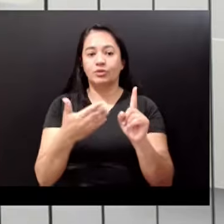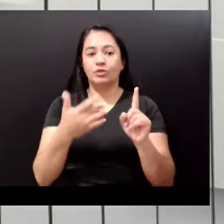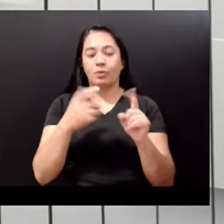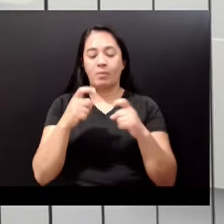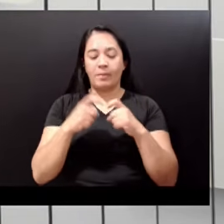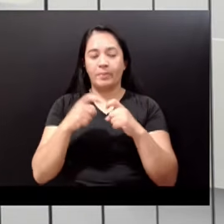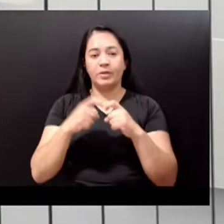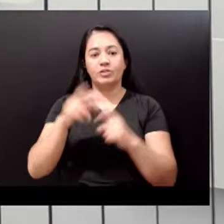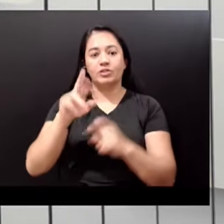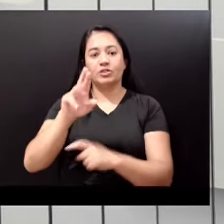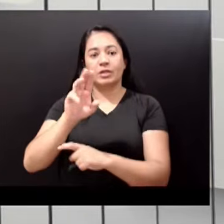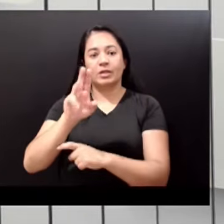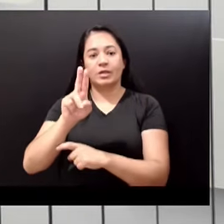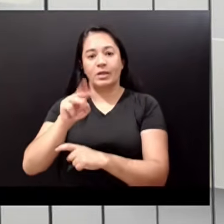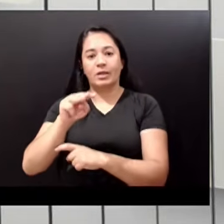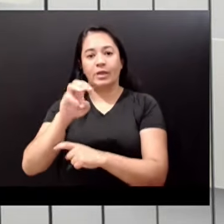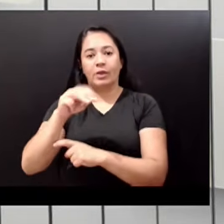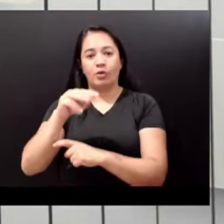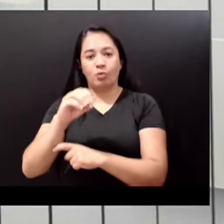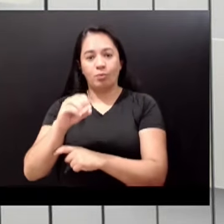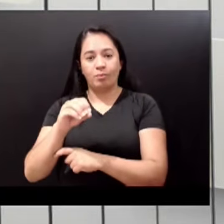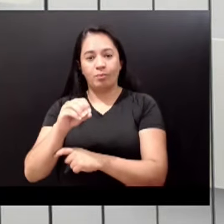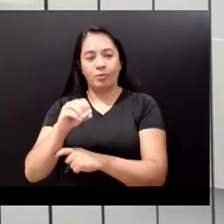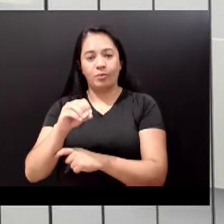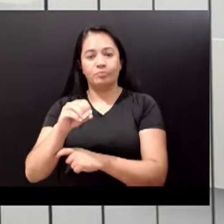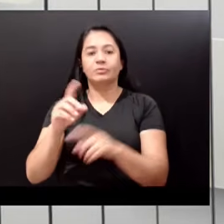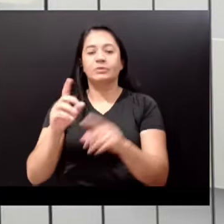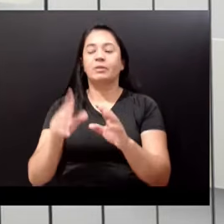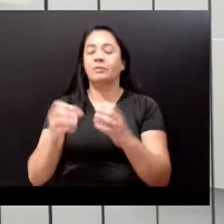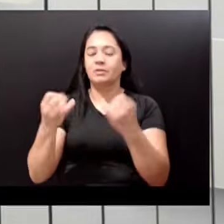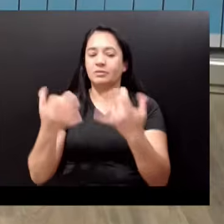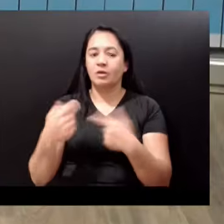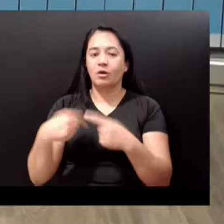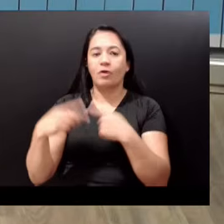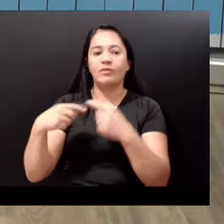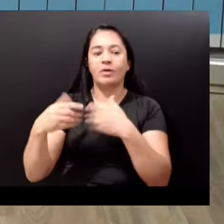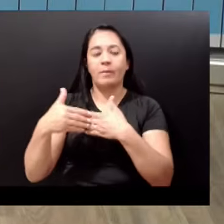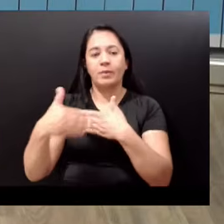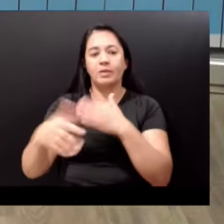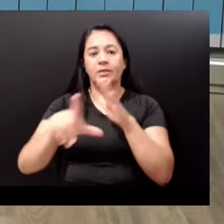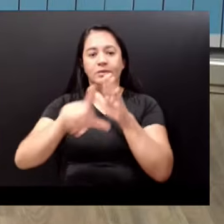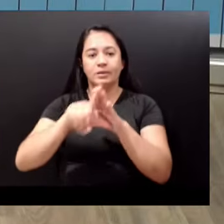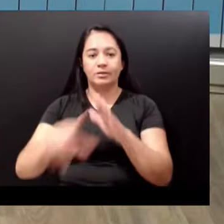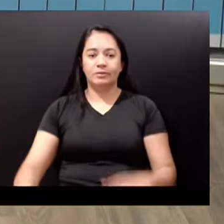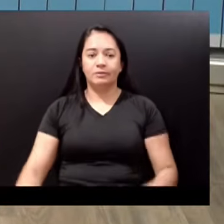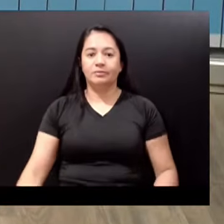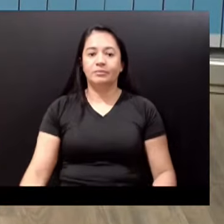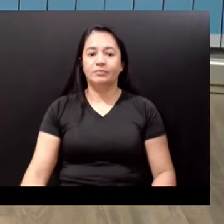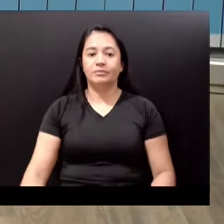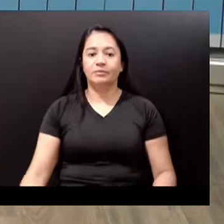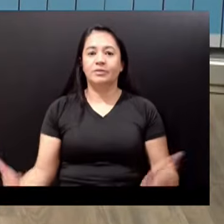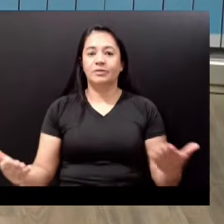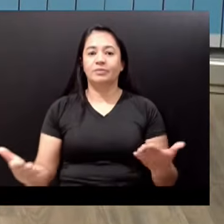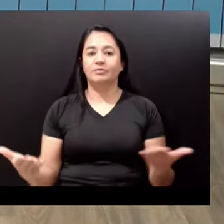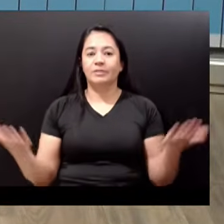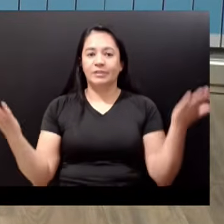principais mudanças e avanços a partir dessa nova legislação. É o quadro Saúde